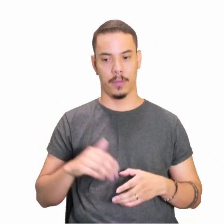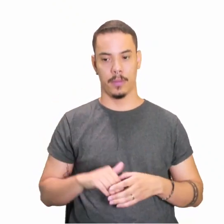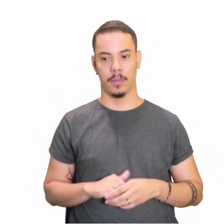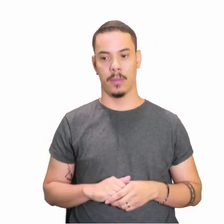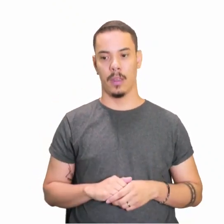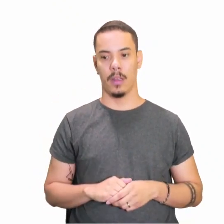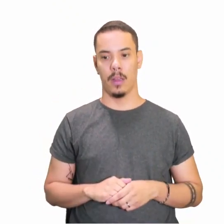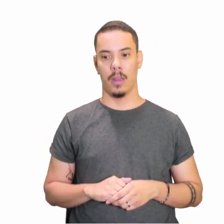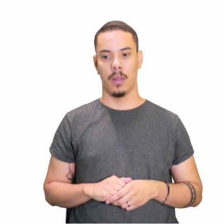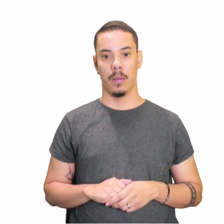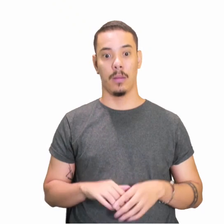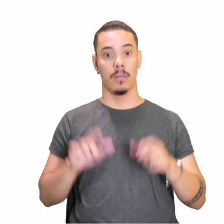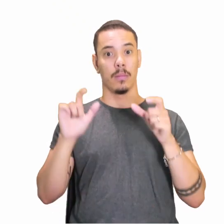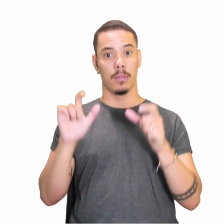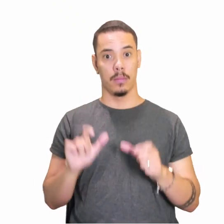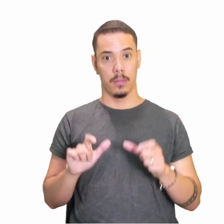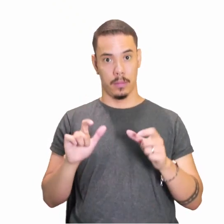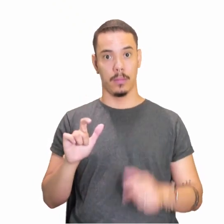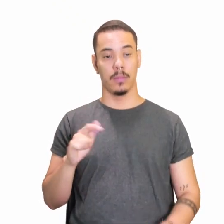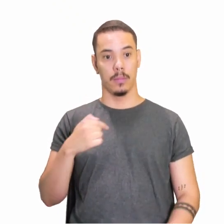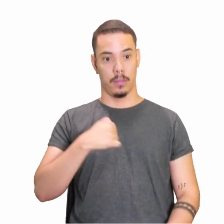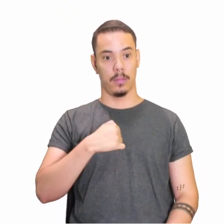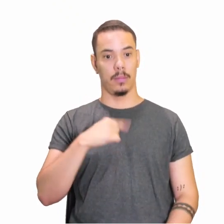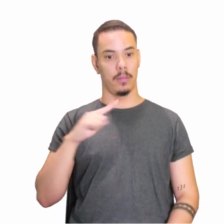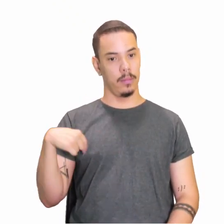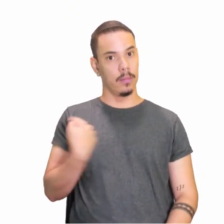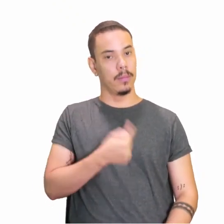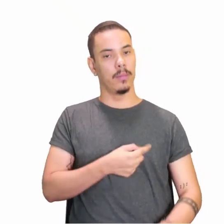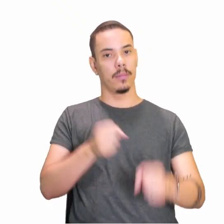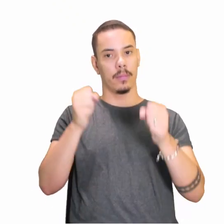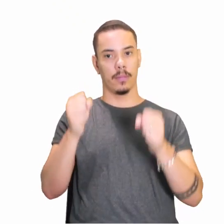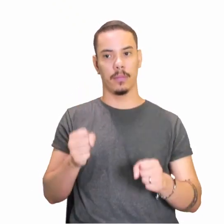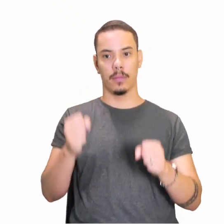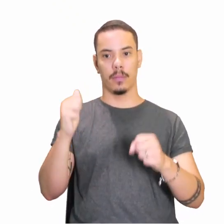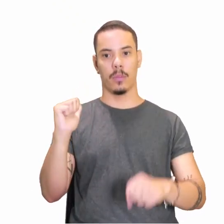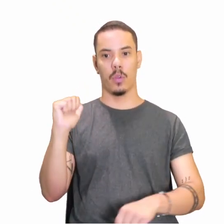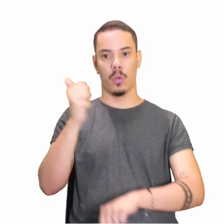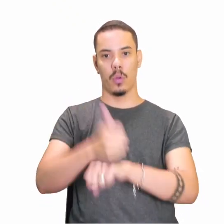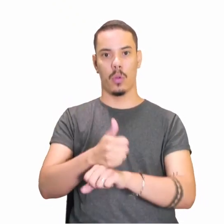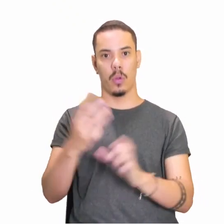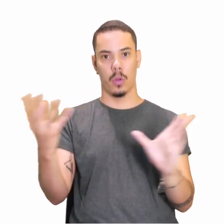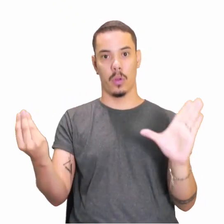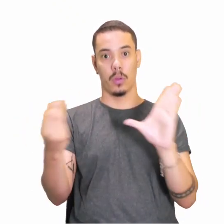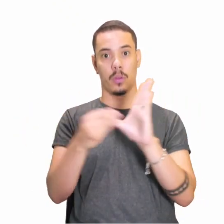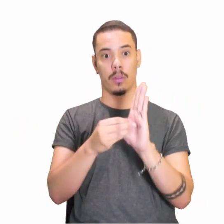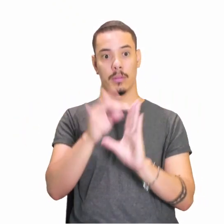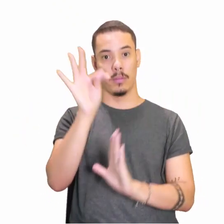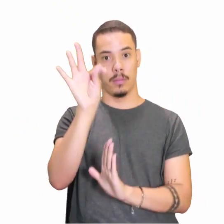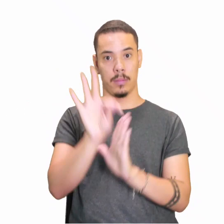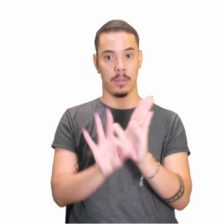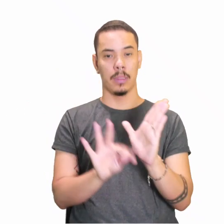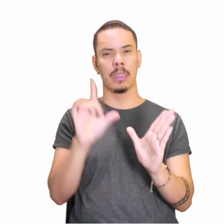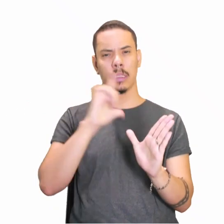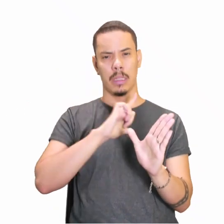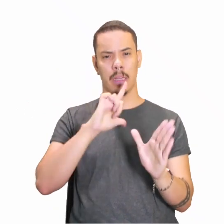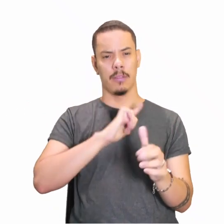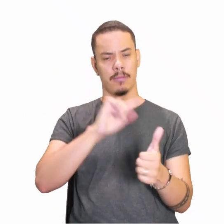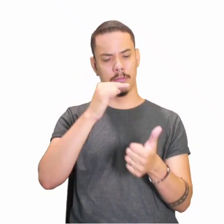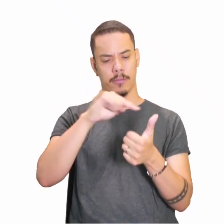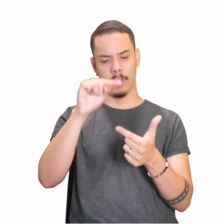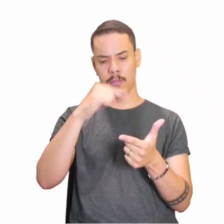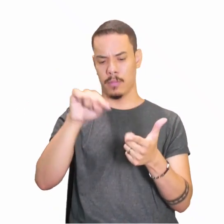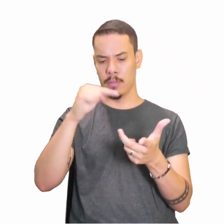Beleza. E onde é que nós podemos colocar esse tipo de texto? Em vários